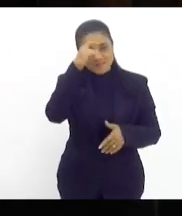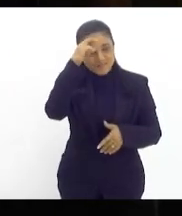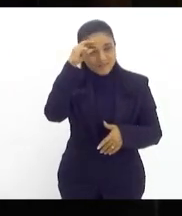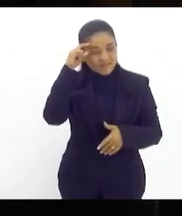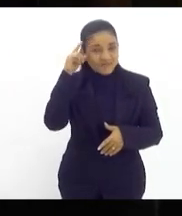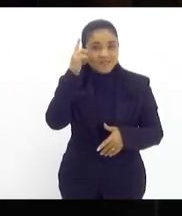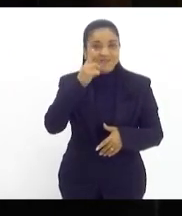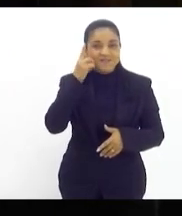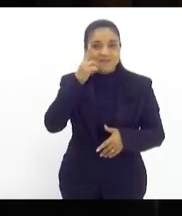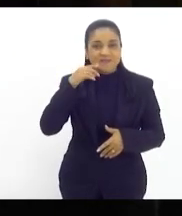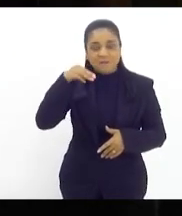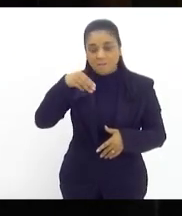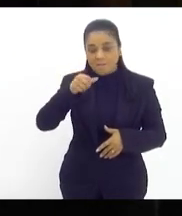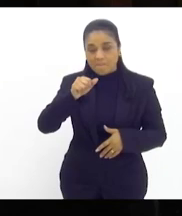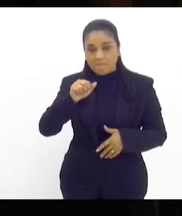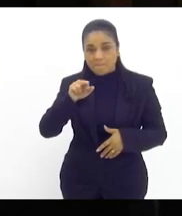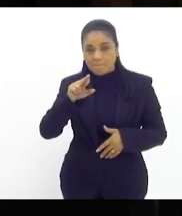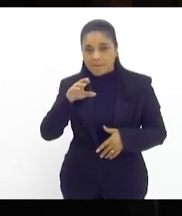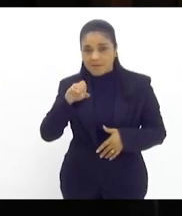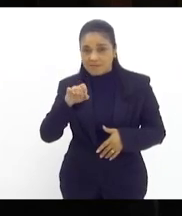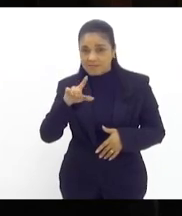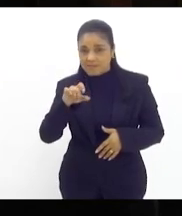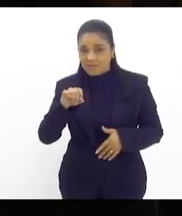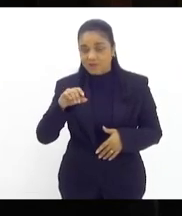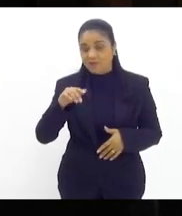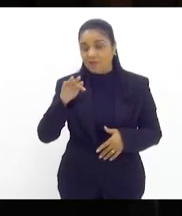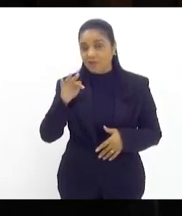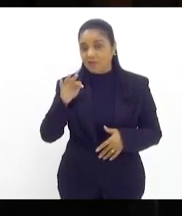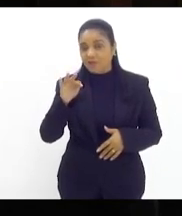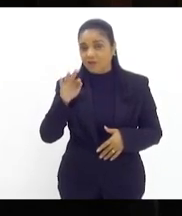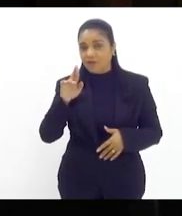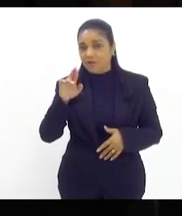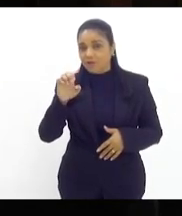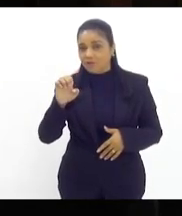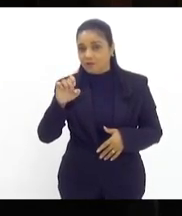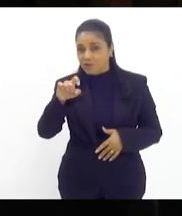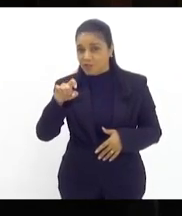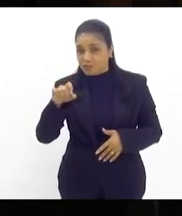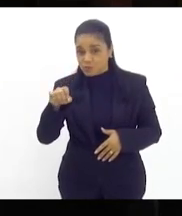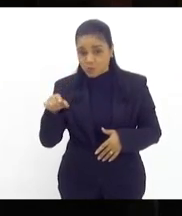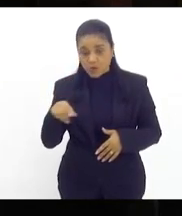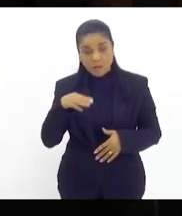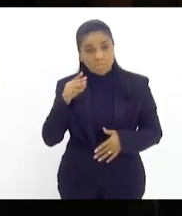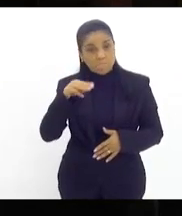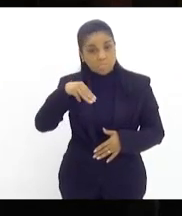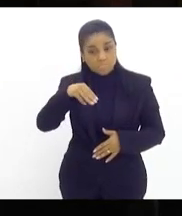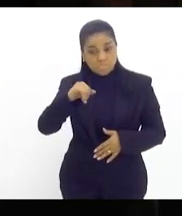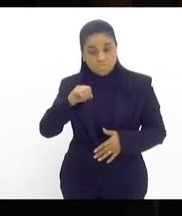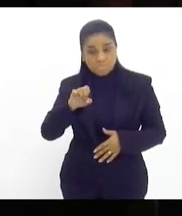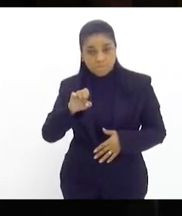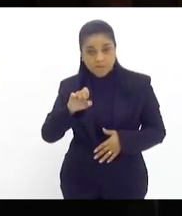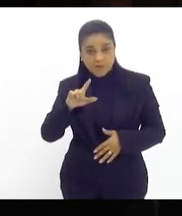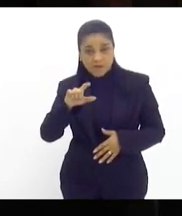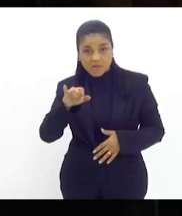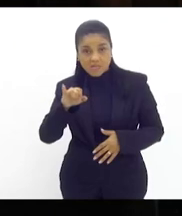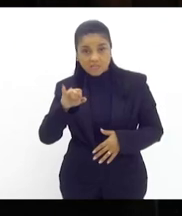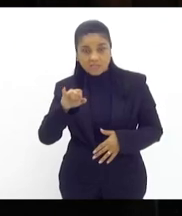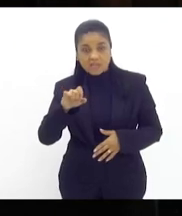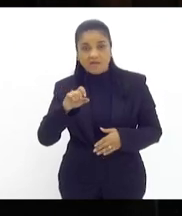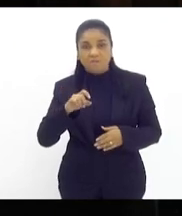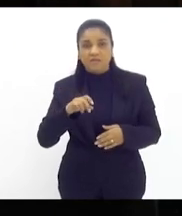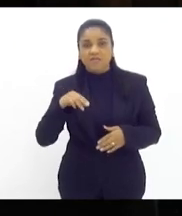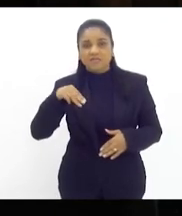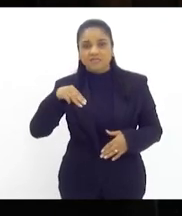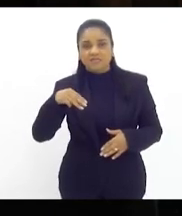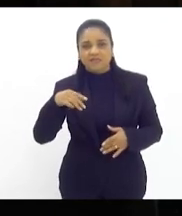ele tinha uma milícia miliciano porque a definição de milícia é aquele que